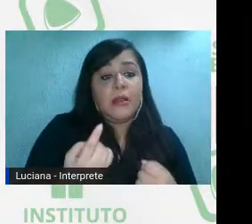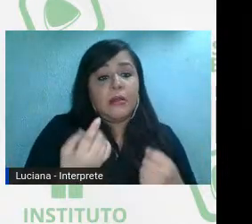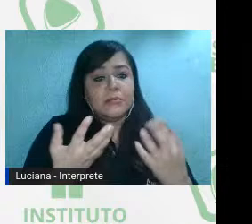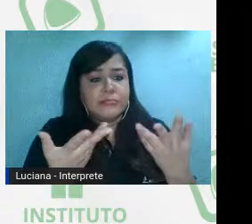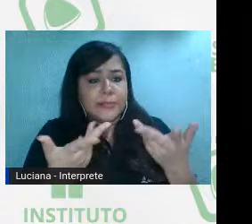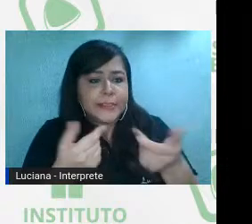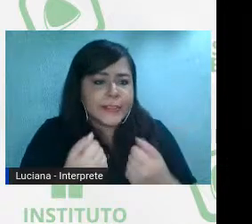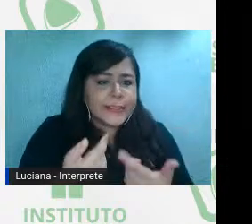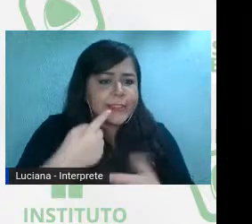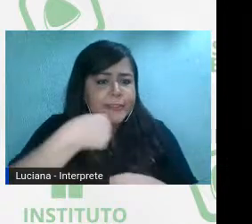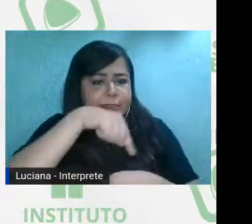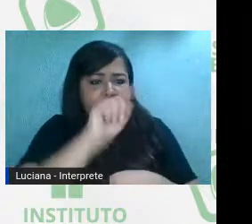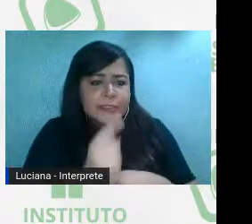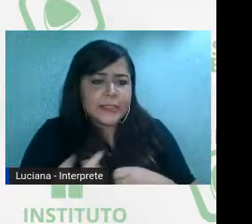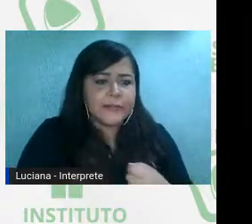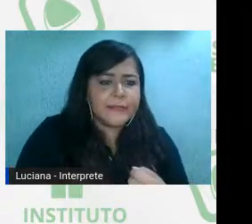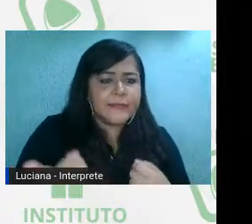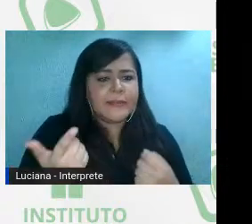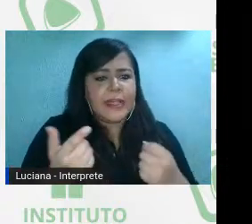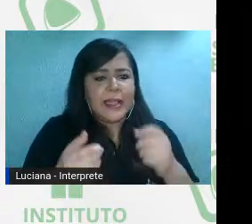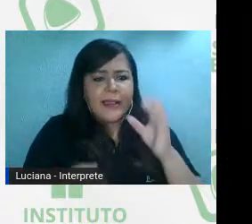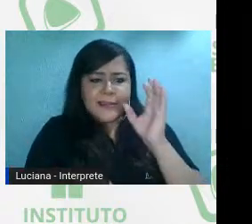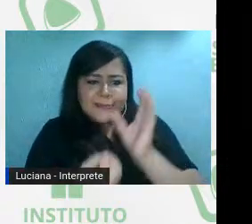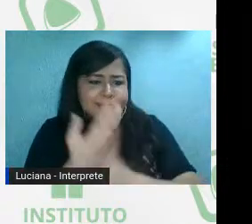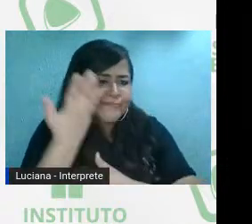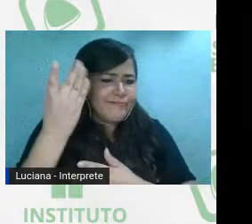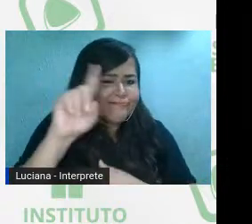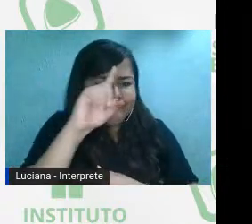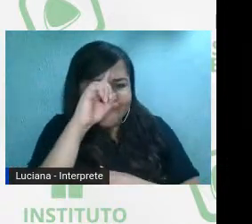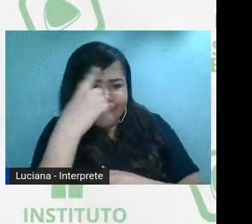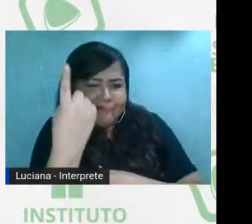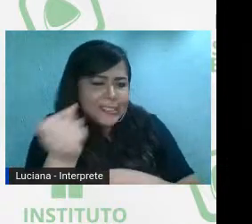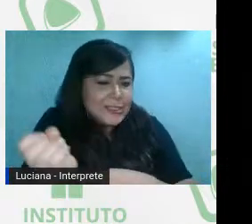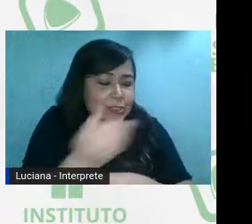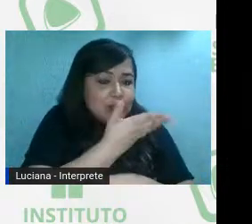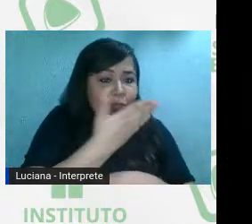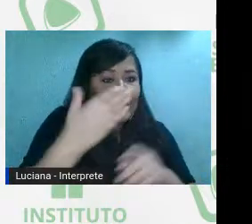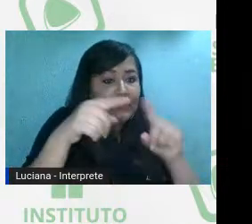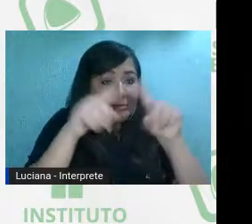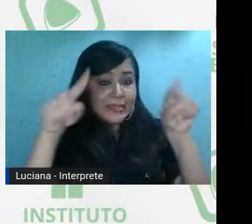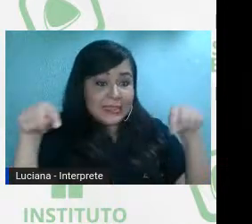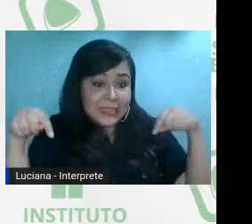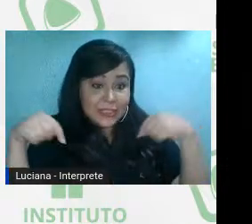novidades como essas, tecnológicas, já que eles, os alunos, estão inseridos nesse